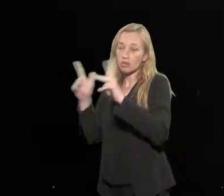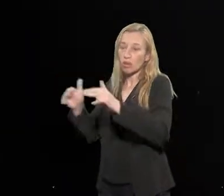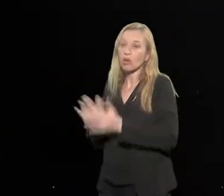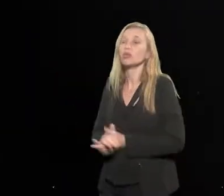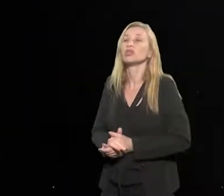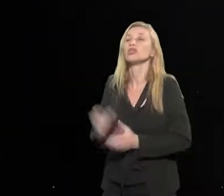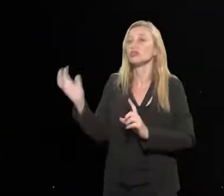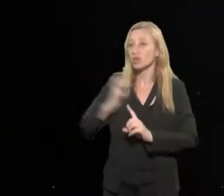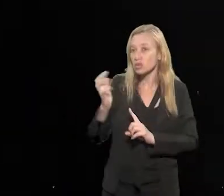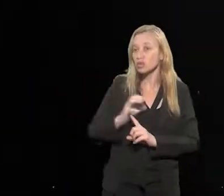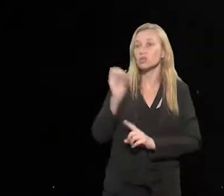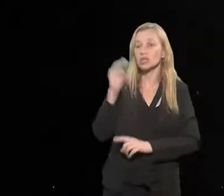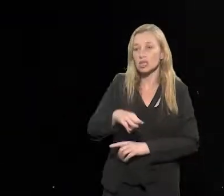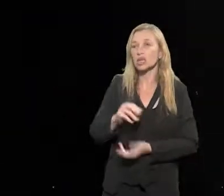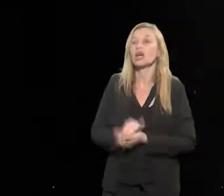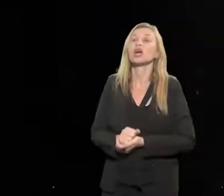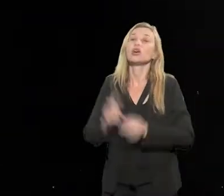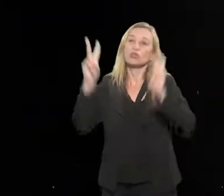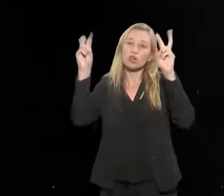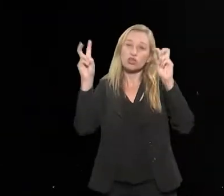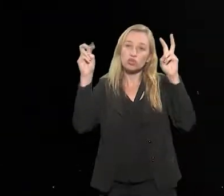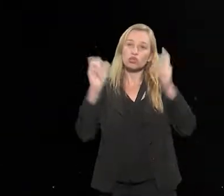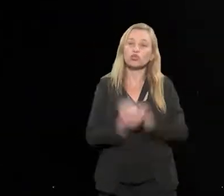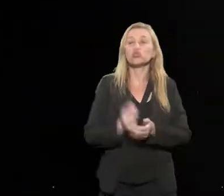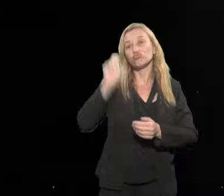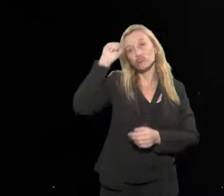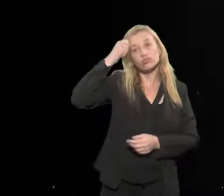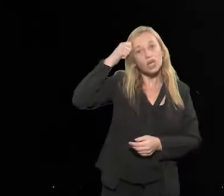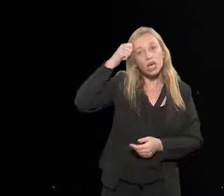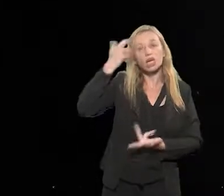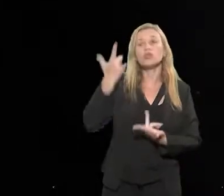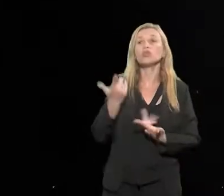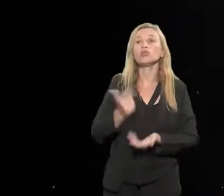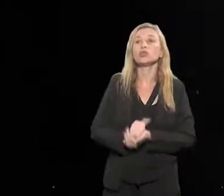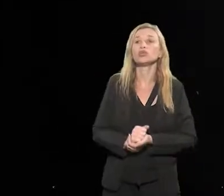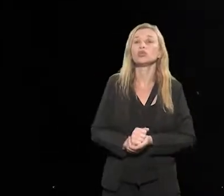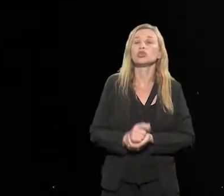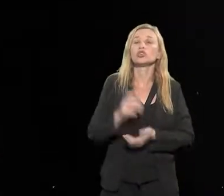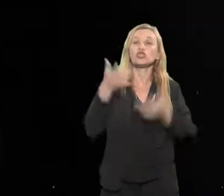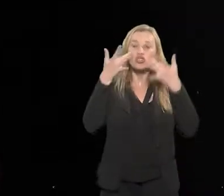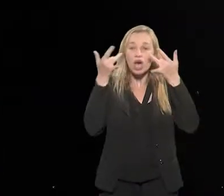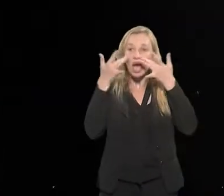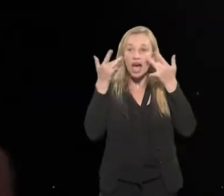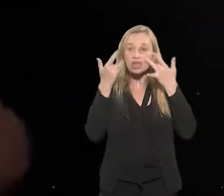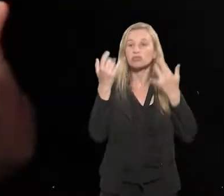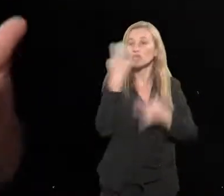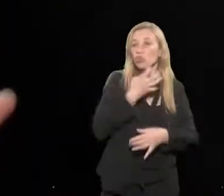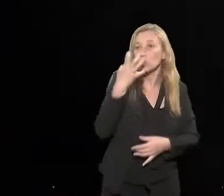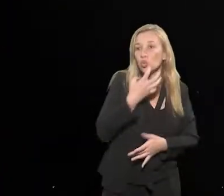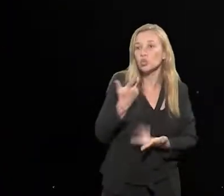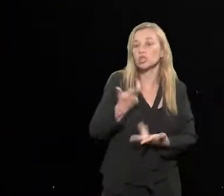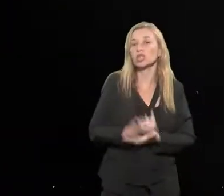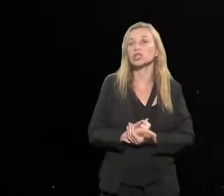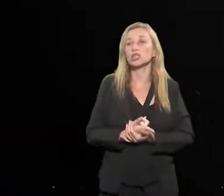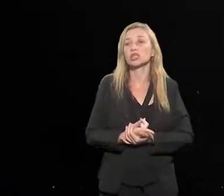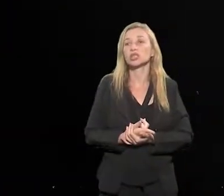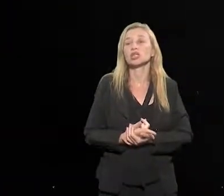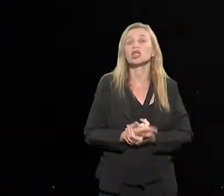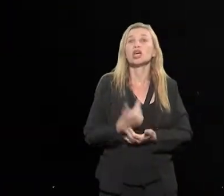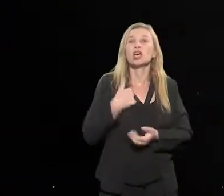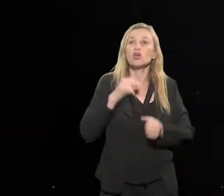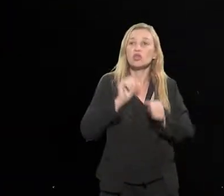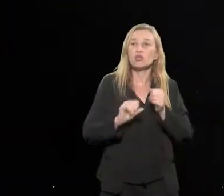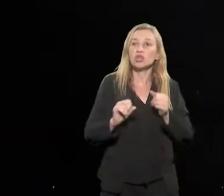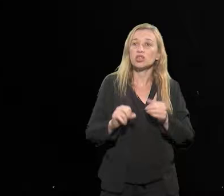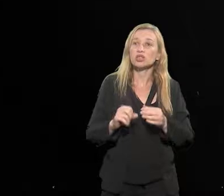influenciou, porque, sobretudo nessa questão do negro, né? Da coisa do teatro, da música,